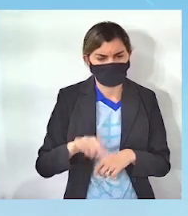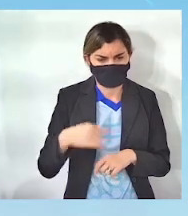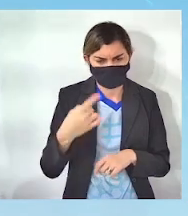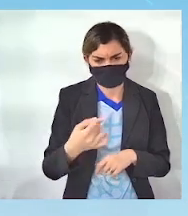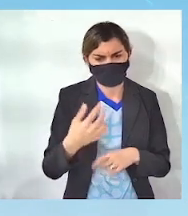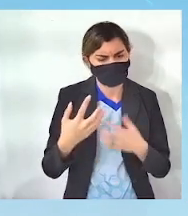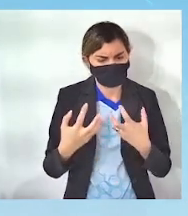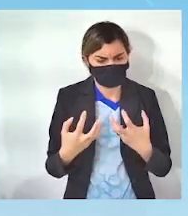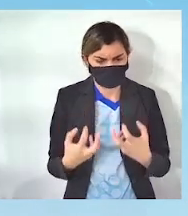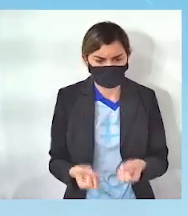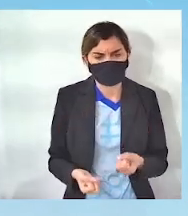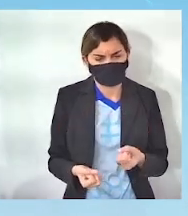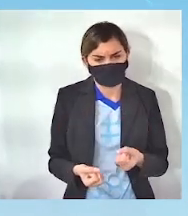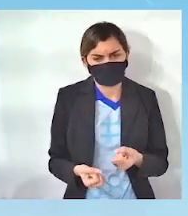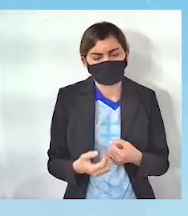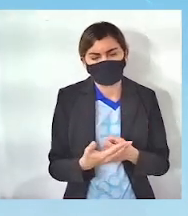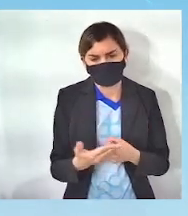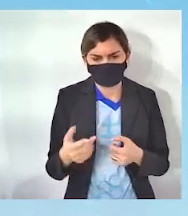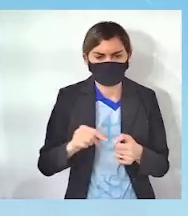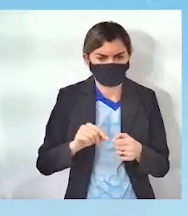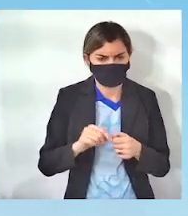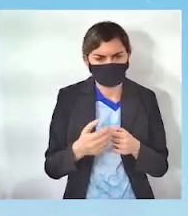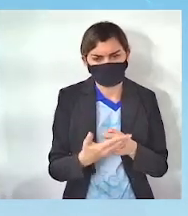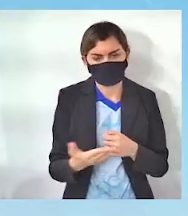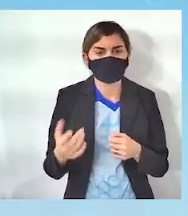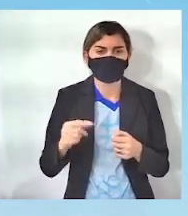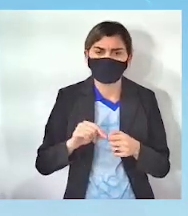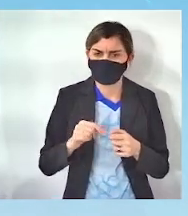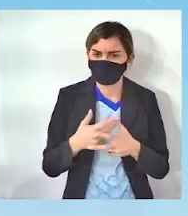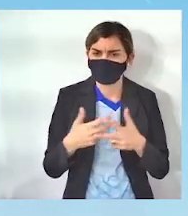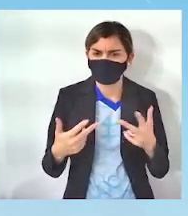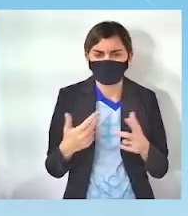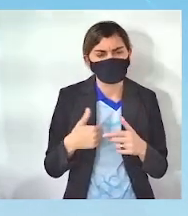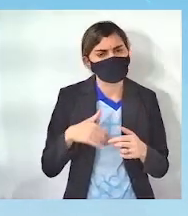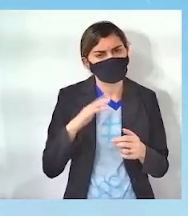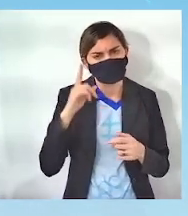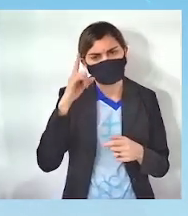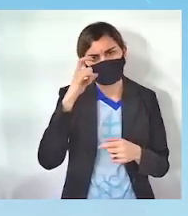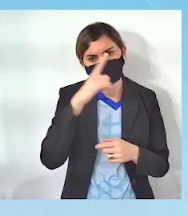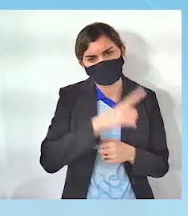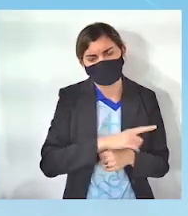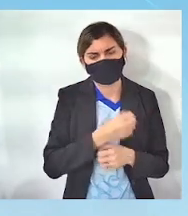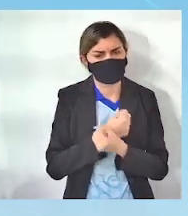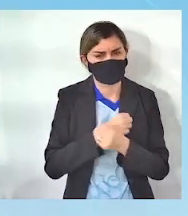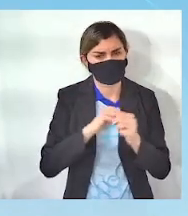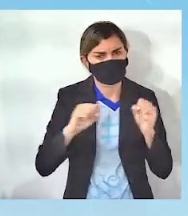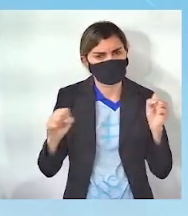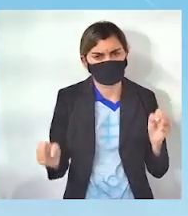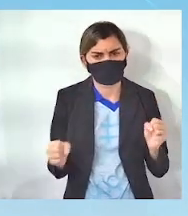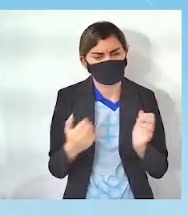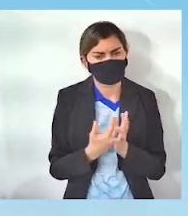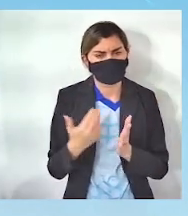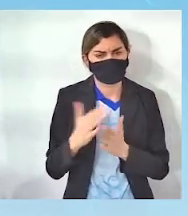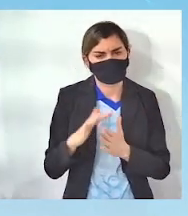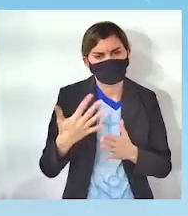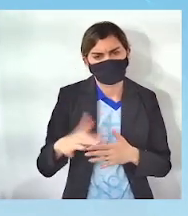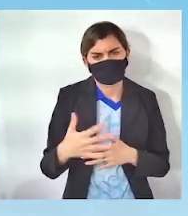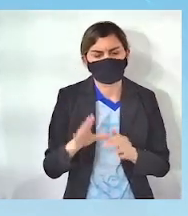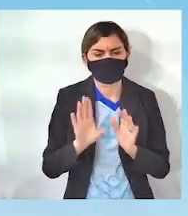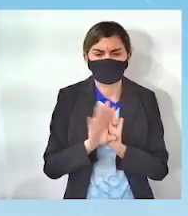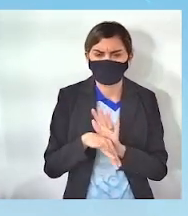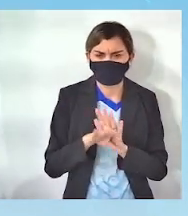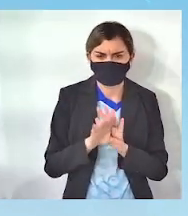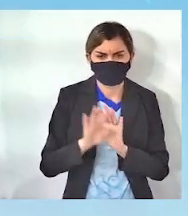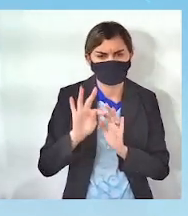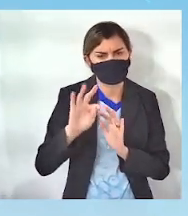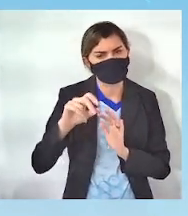está seco, na sua forma rígida, fazer isso se torna algo muito difícil, talvez impossível. Então era mais ou menos esse conceito que